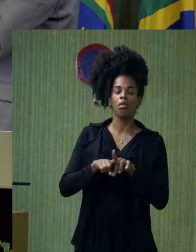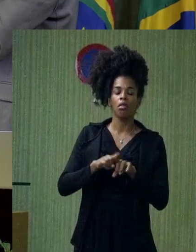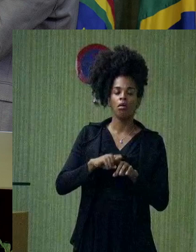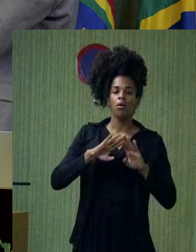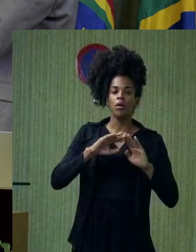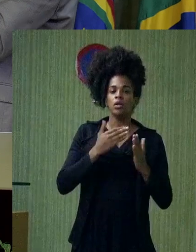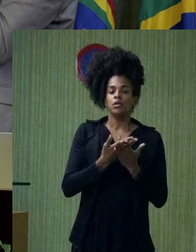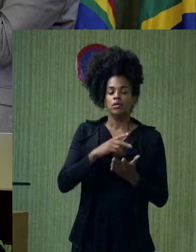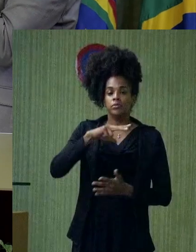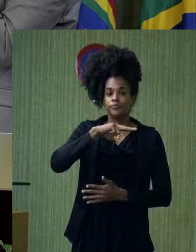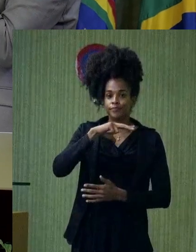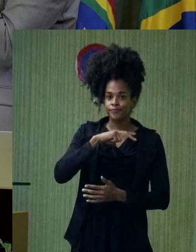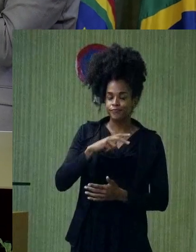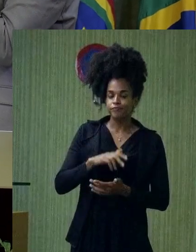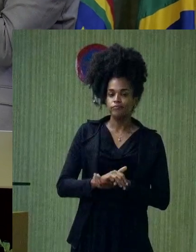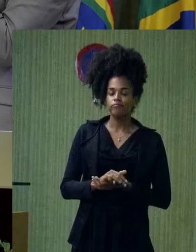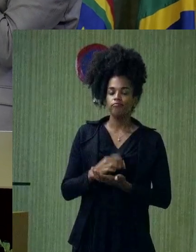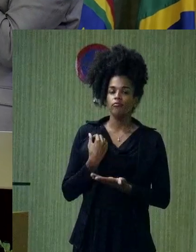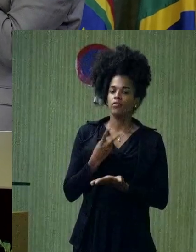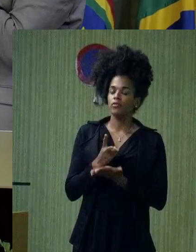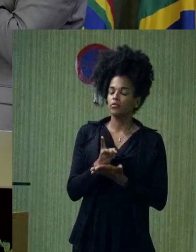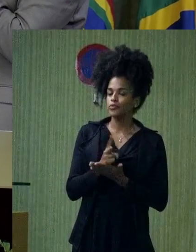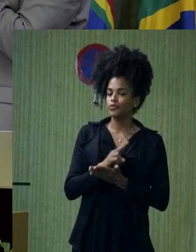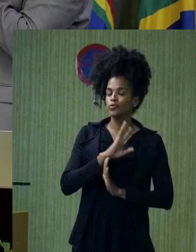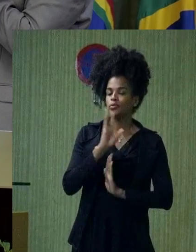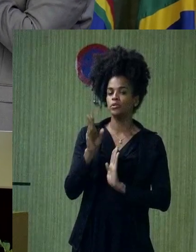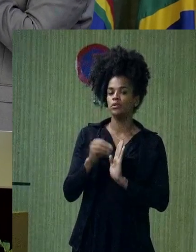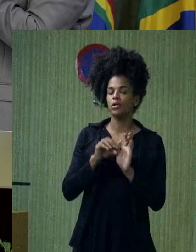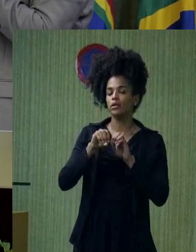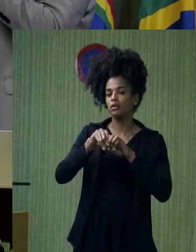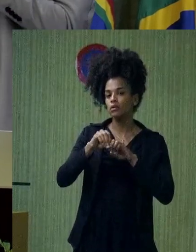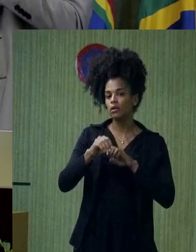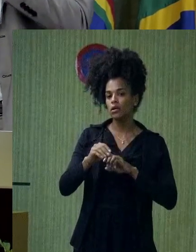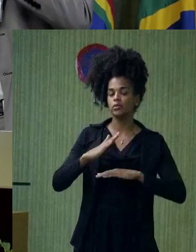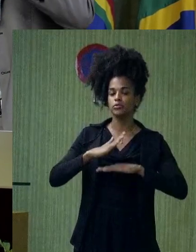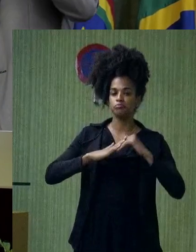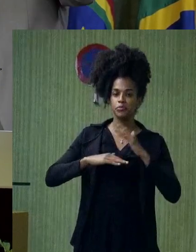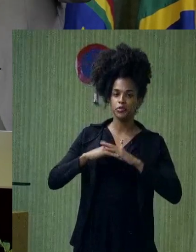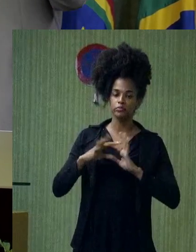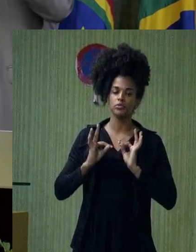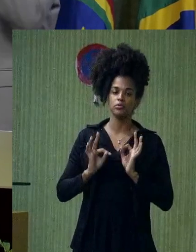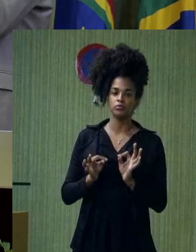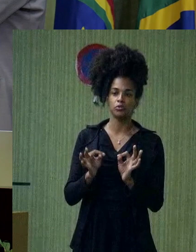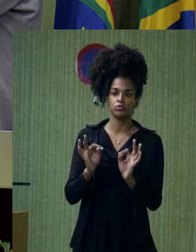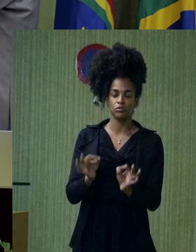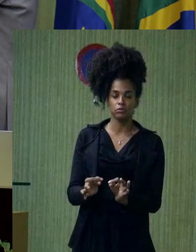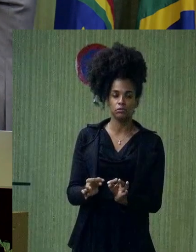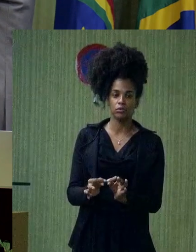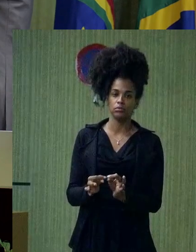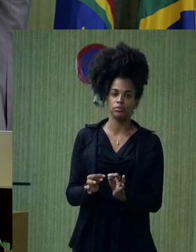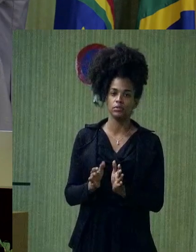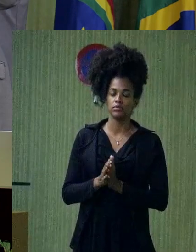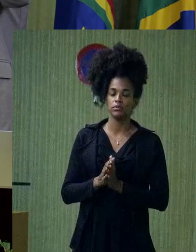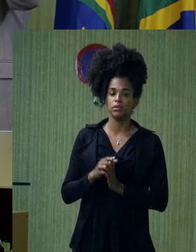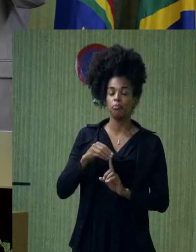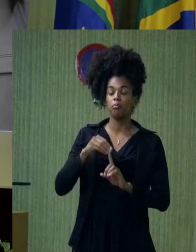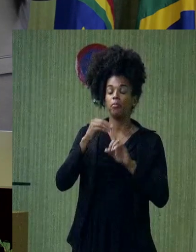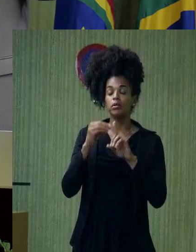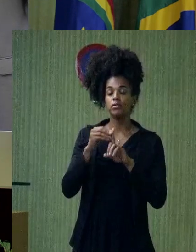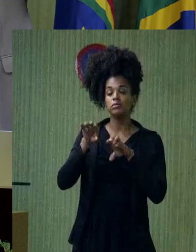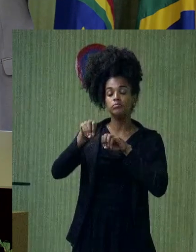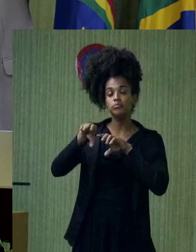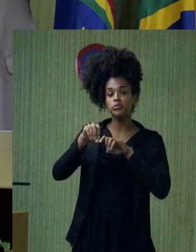particulares então continuando educação profissional e tecnológica eu destaquei a importância do ensino técnico a educação